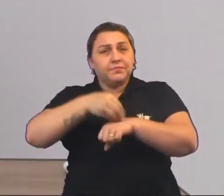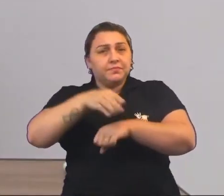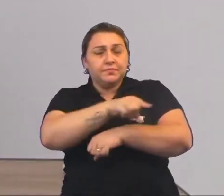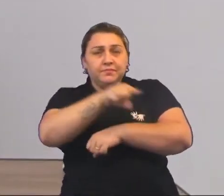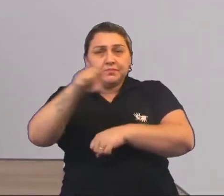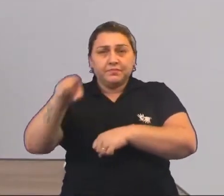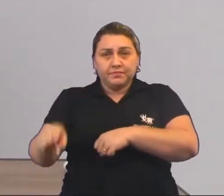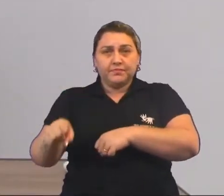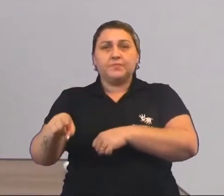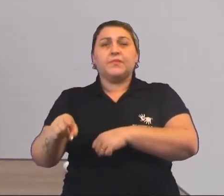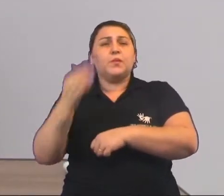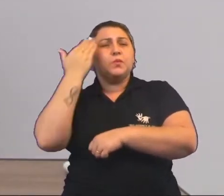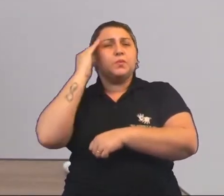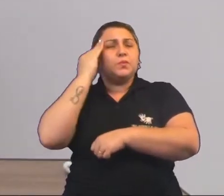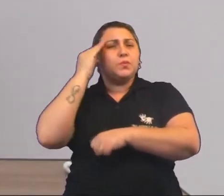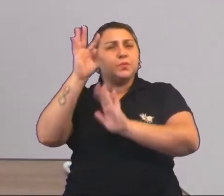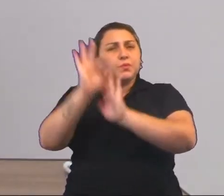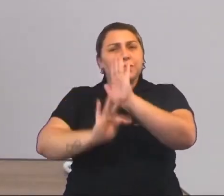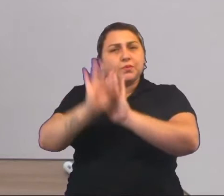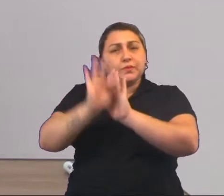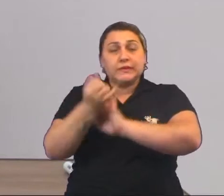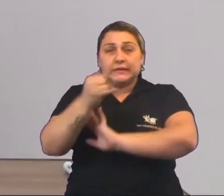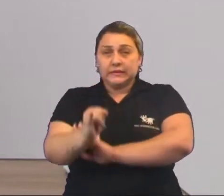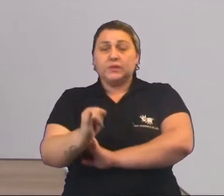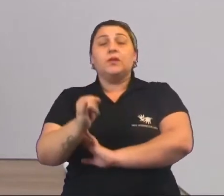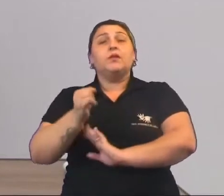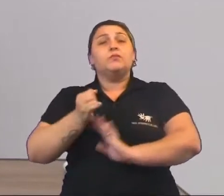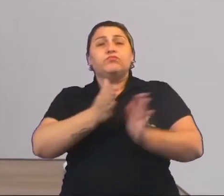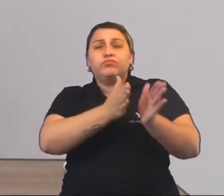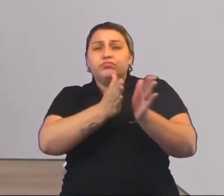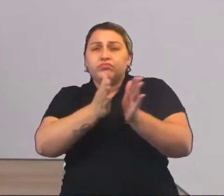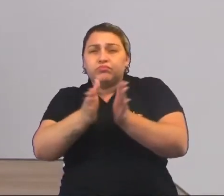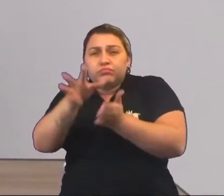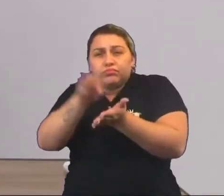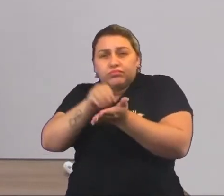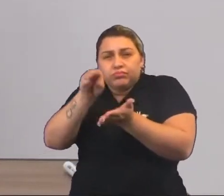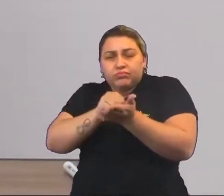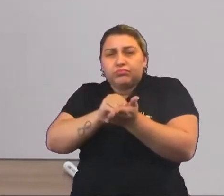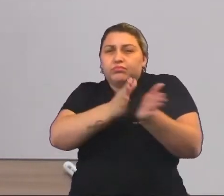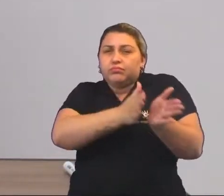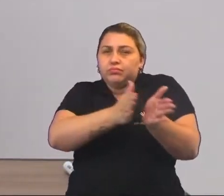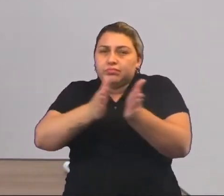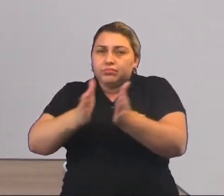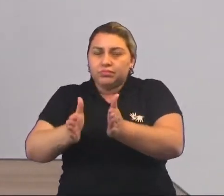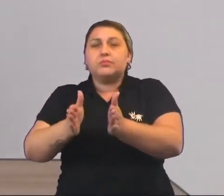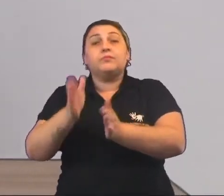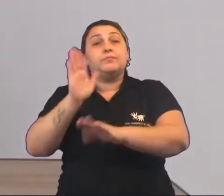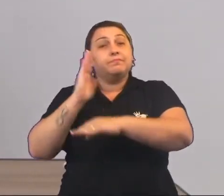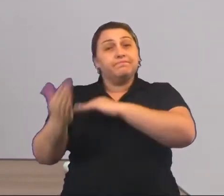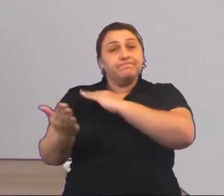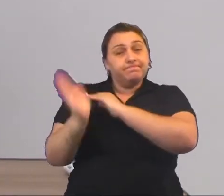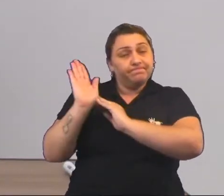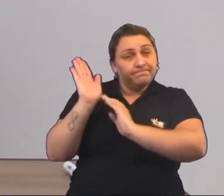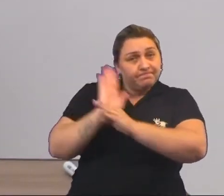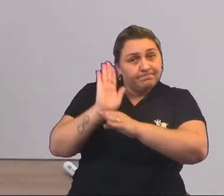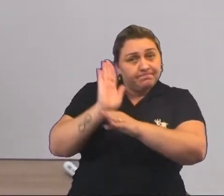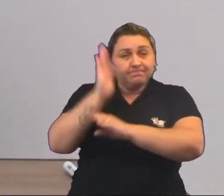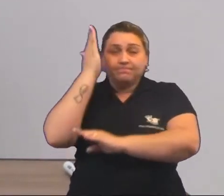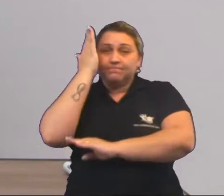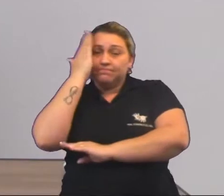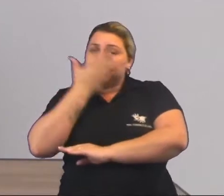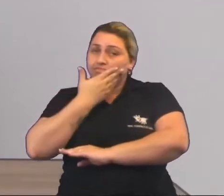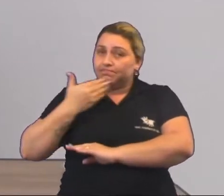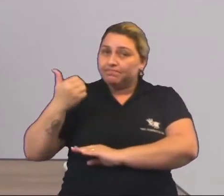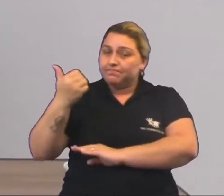a vocês sobre a compreensão de texto, que se vocês seguirem aquelas diquinhas, aquele passo a passo, vai ajudá-los a